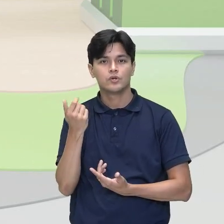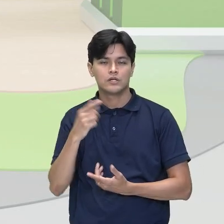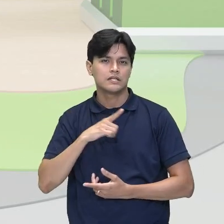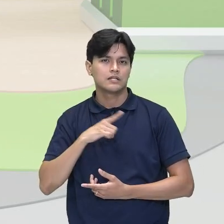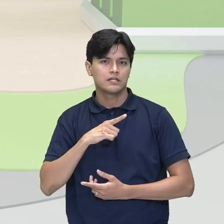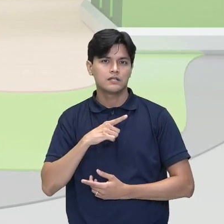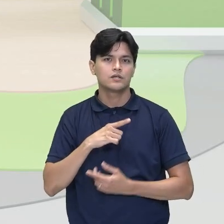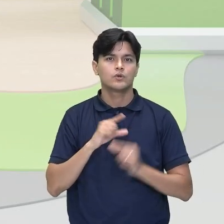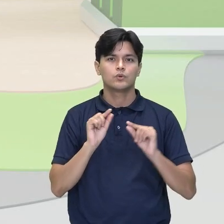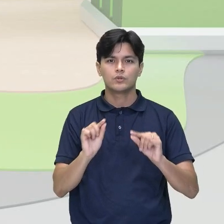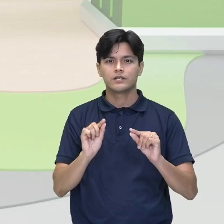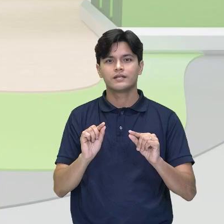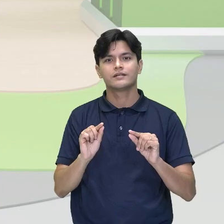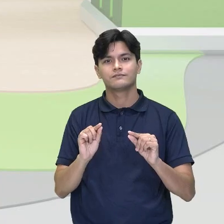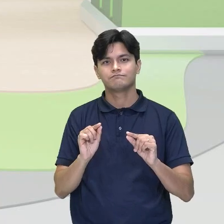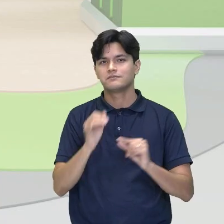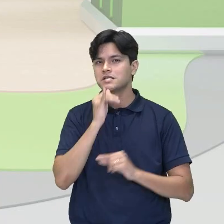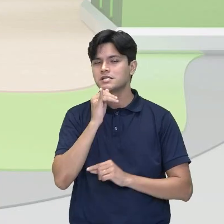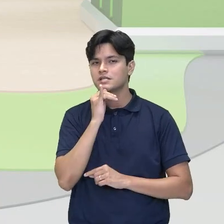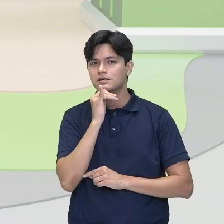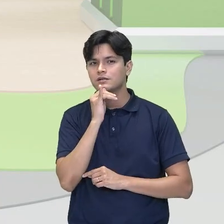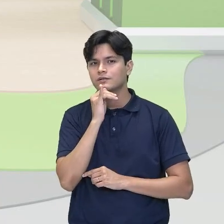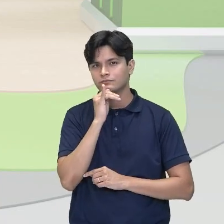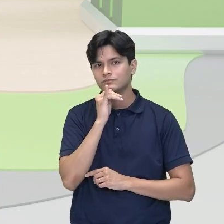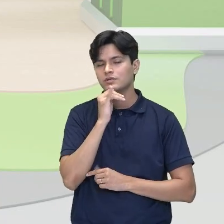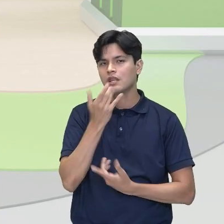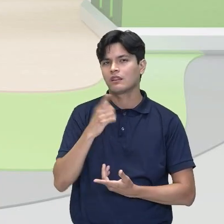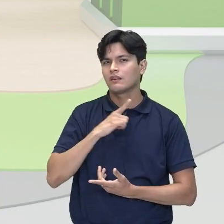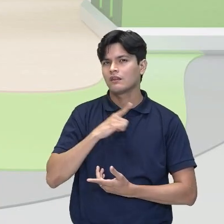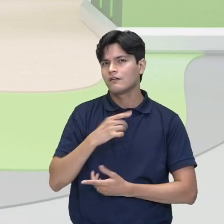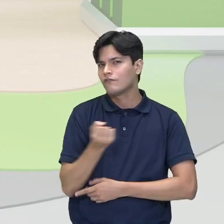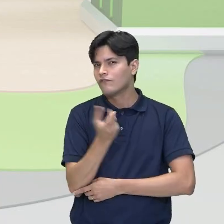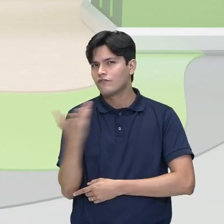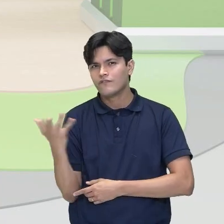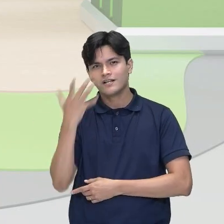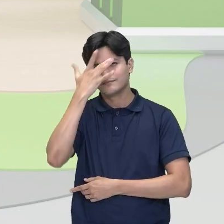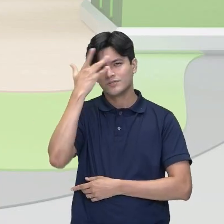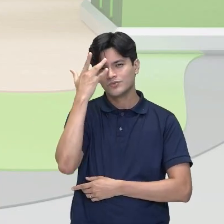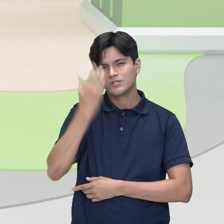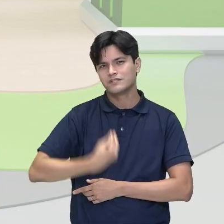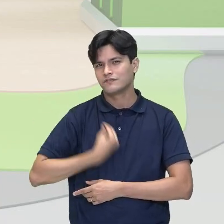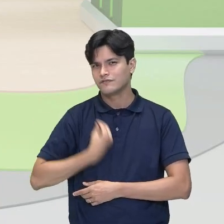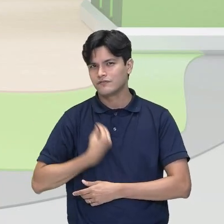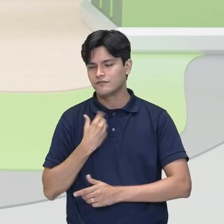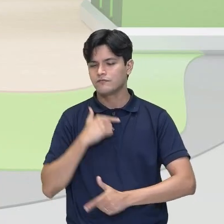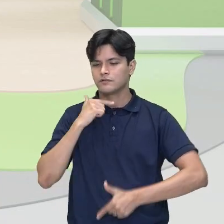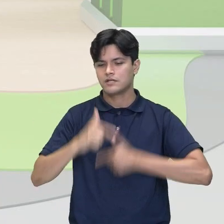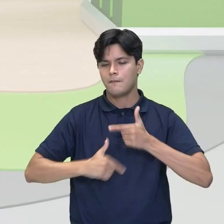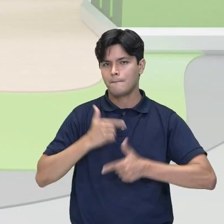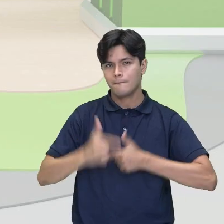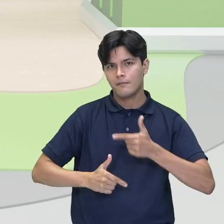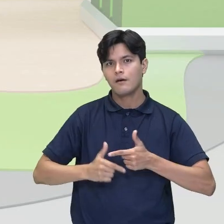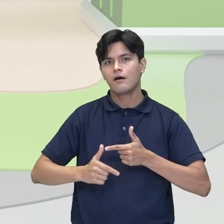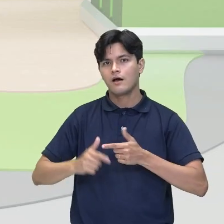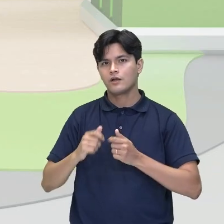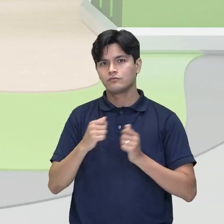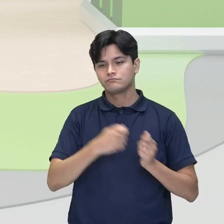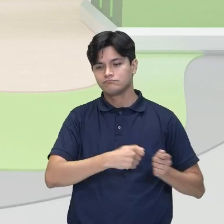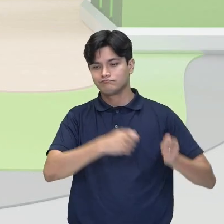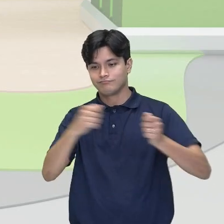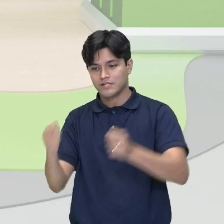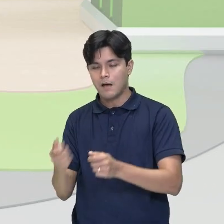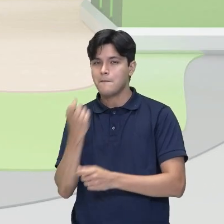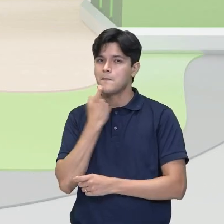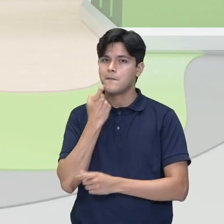aí quantas pessoas vivem da exploração, da pesca, que está ali, a água reflete mais